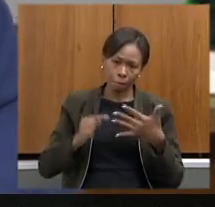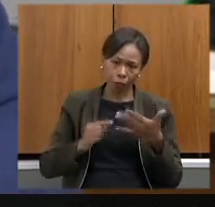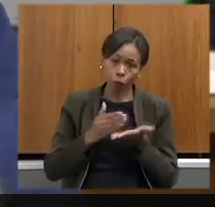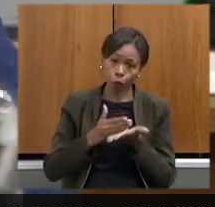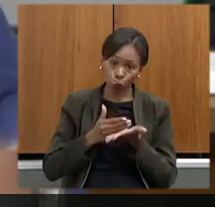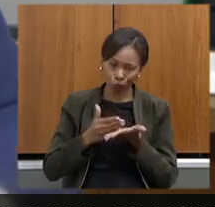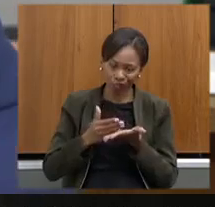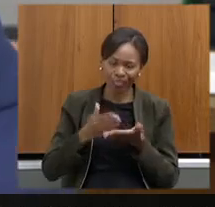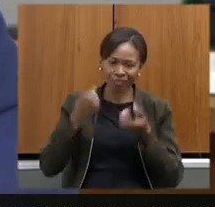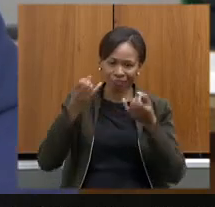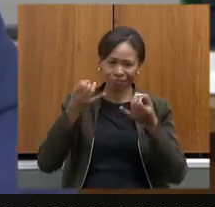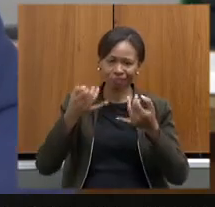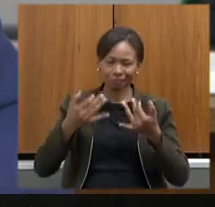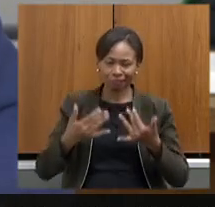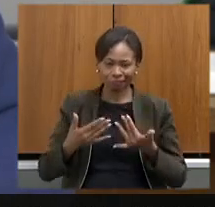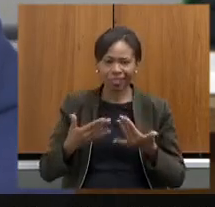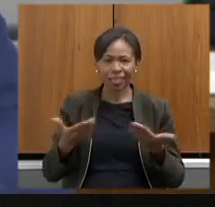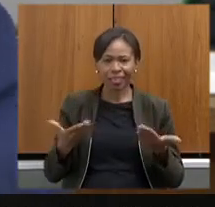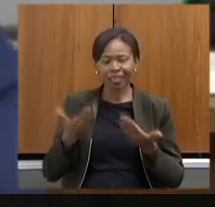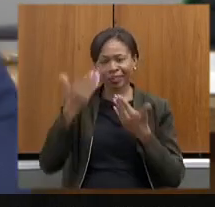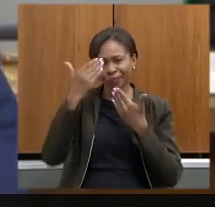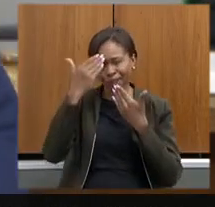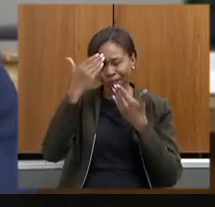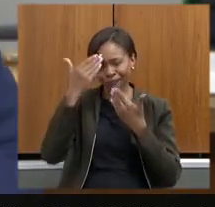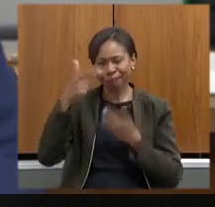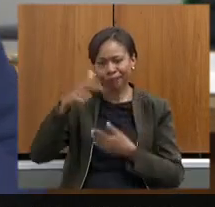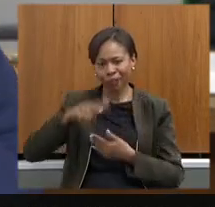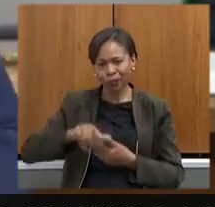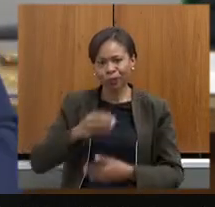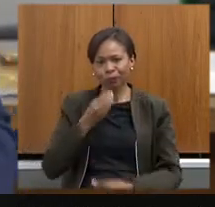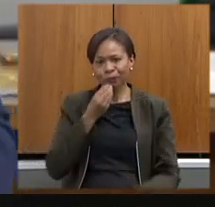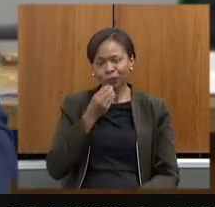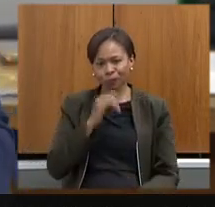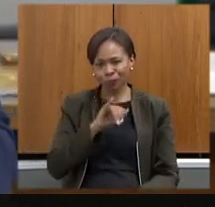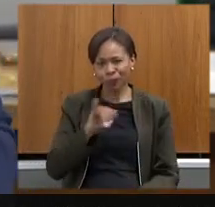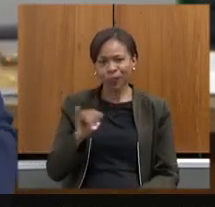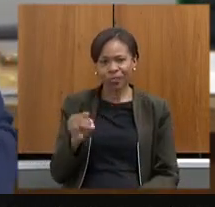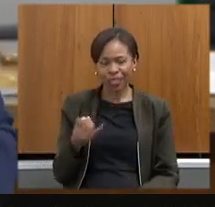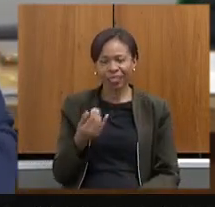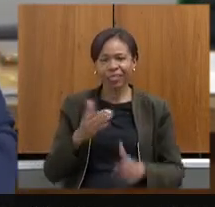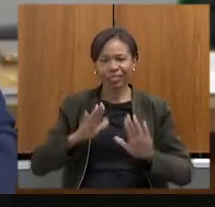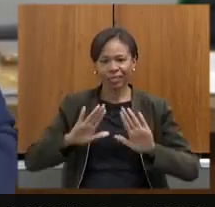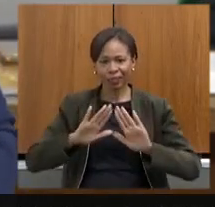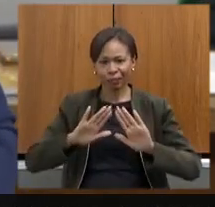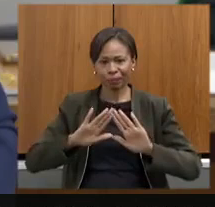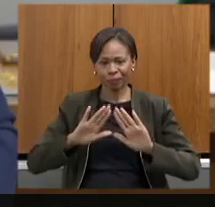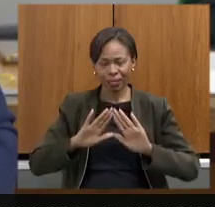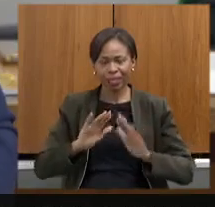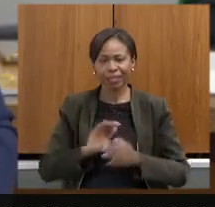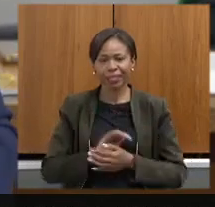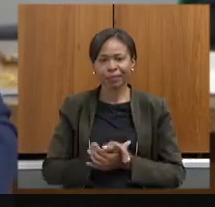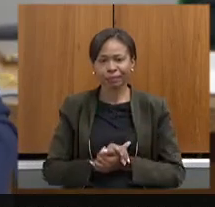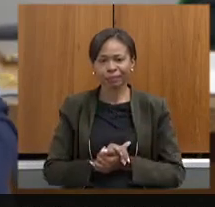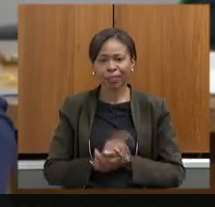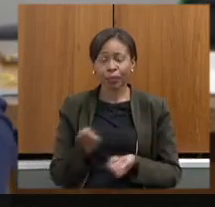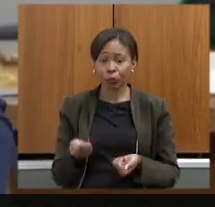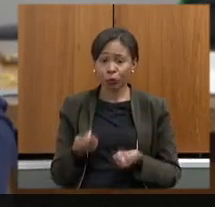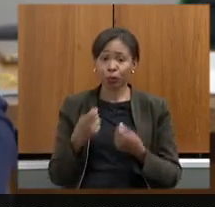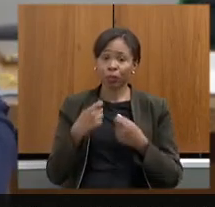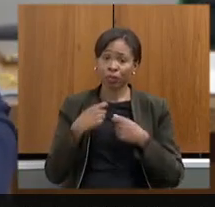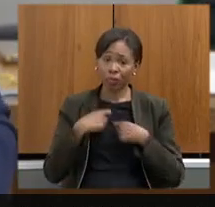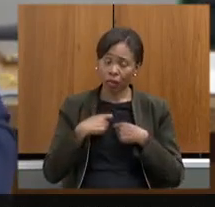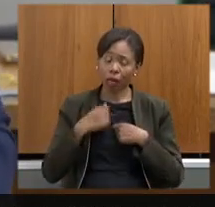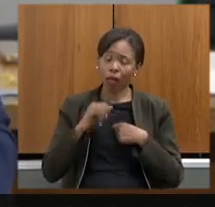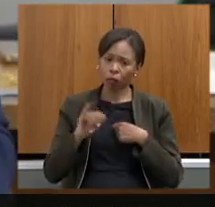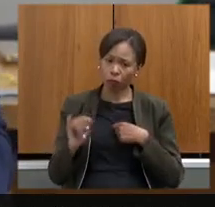né fechando aqui agradecendo mais uma vez a oportunidade que Assembleia Legislativa é da